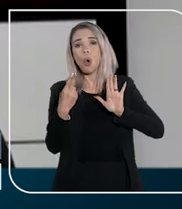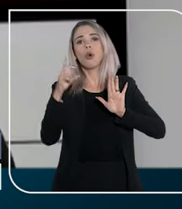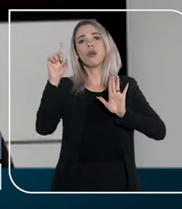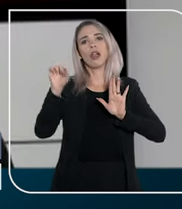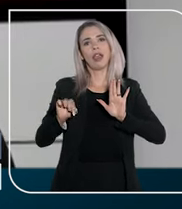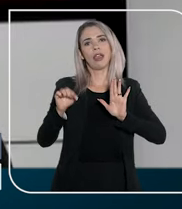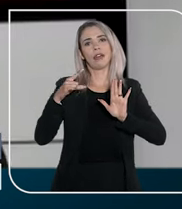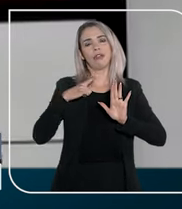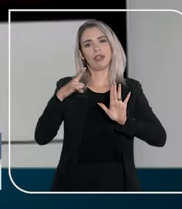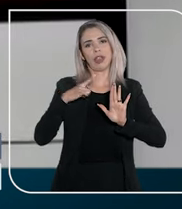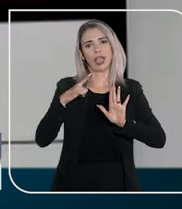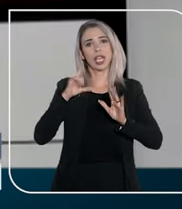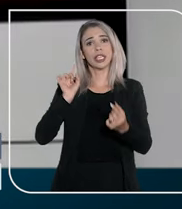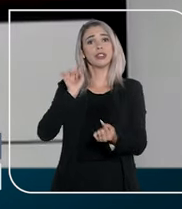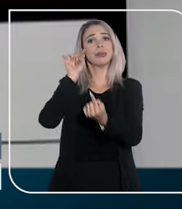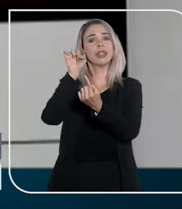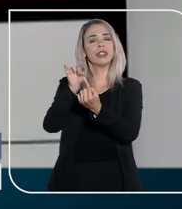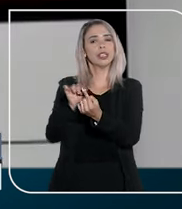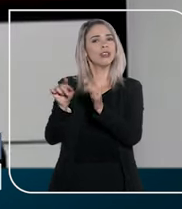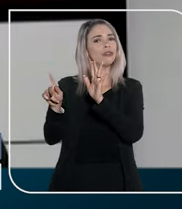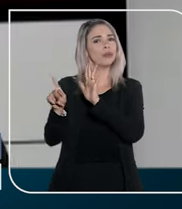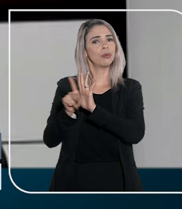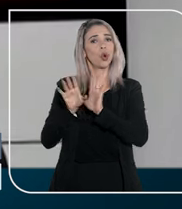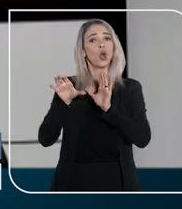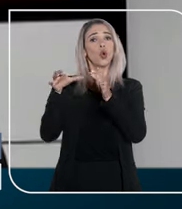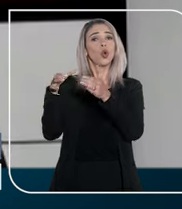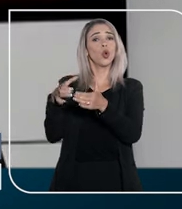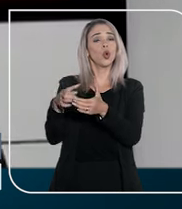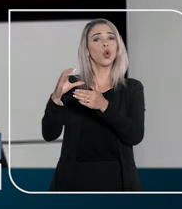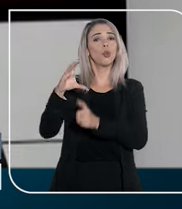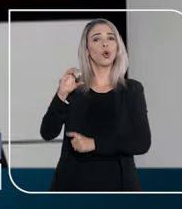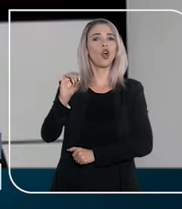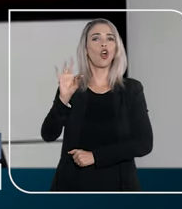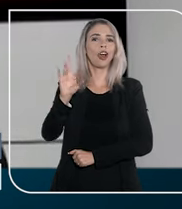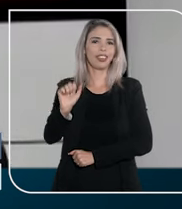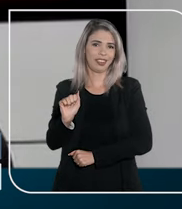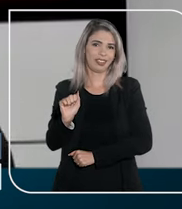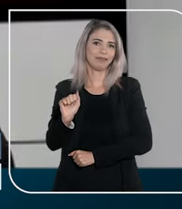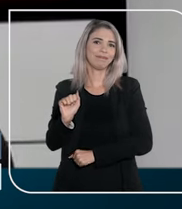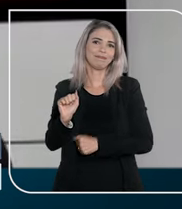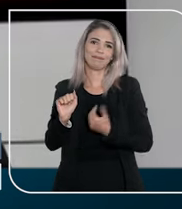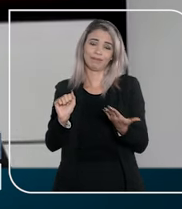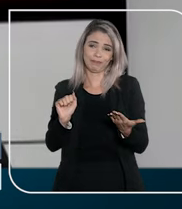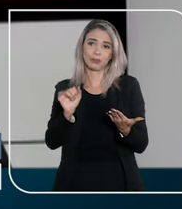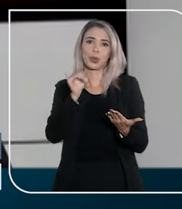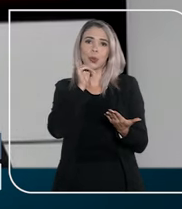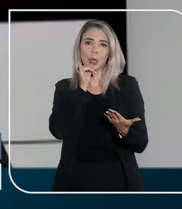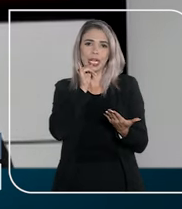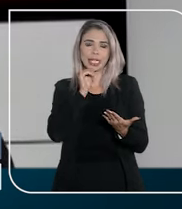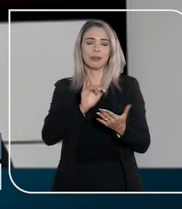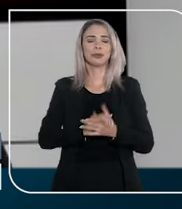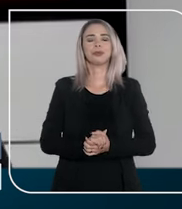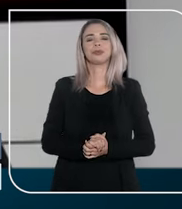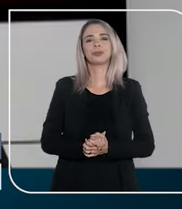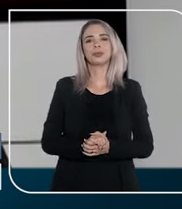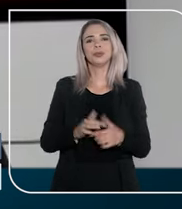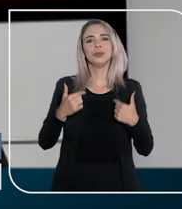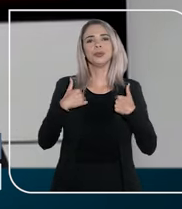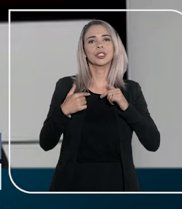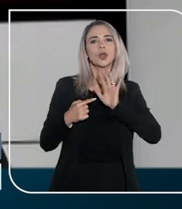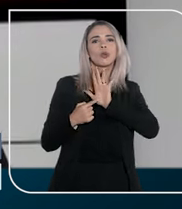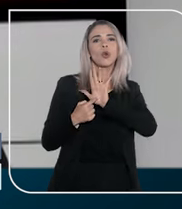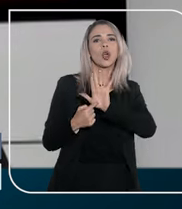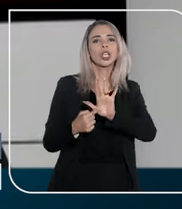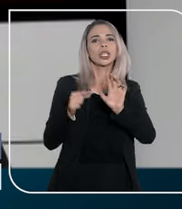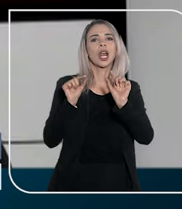vagas vão ser reservadas especificamente para esse grupo destinatário da ação afirmativa. Eu vou dar um exemplo aqui, se me permite a liberdade